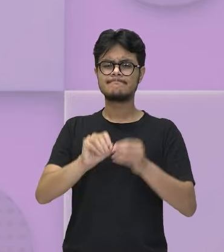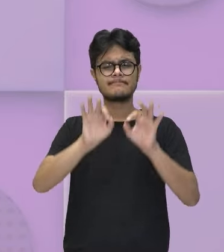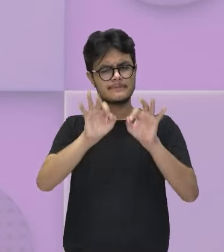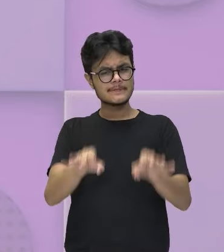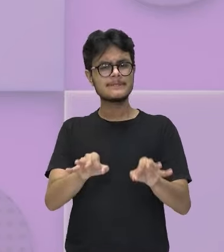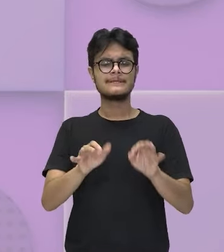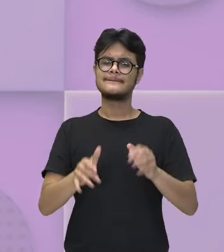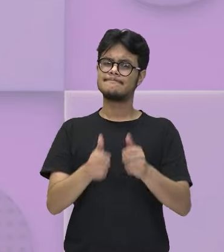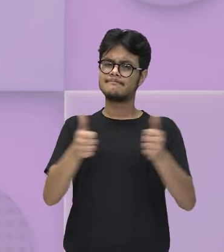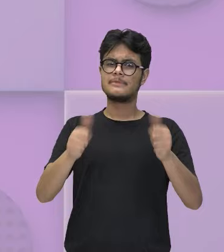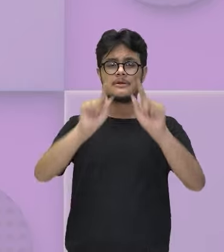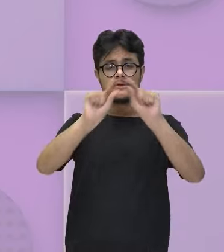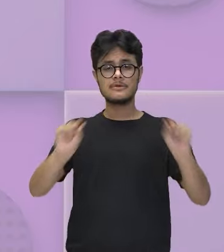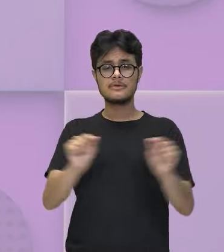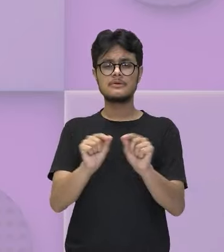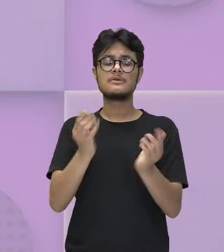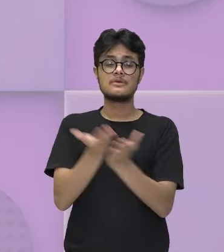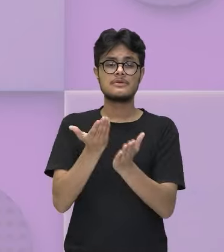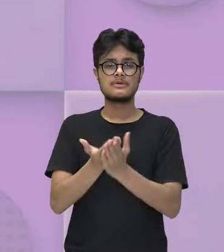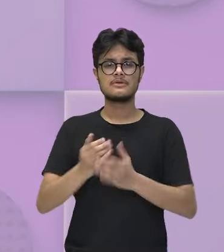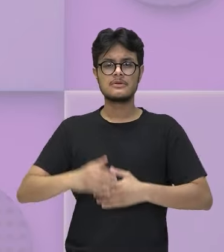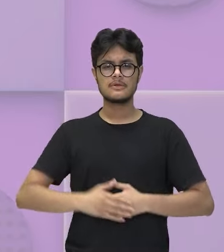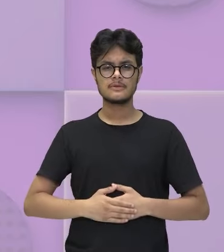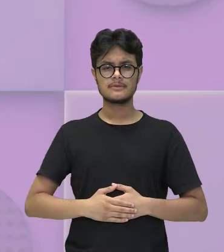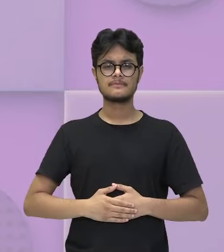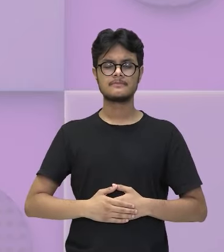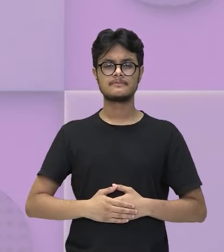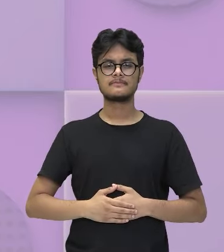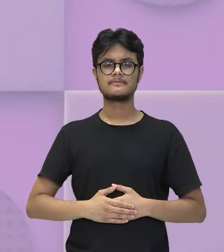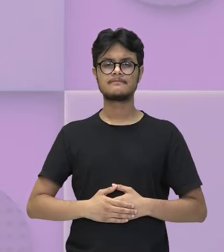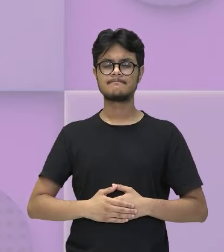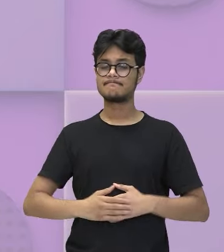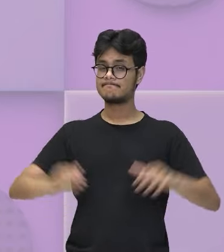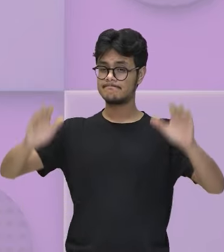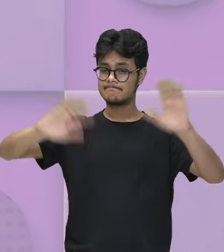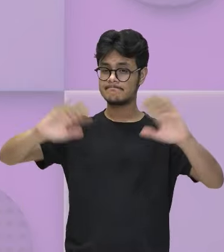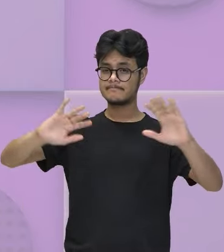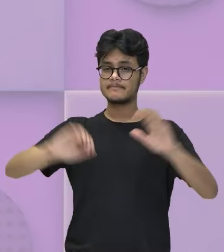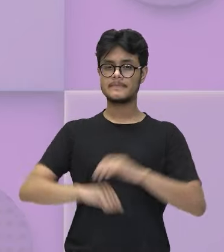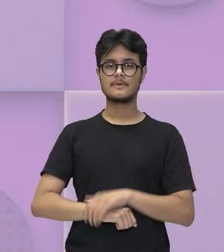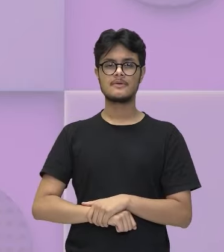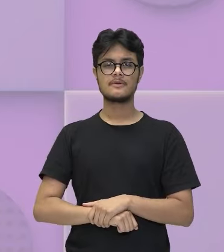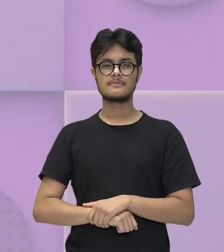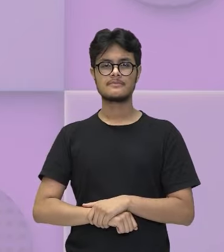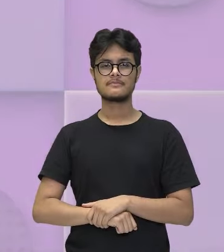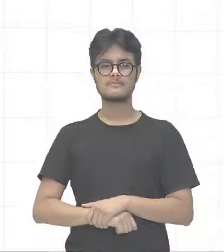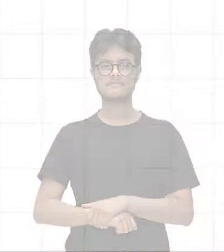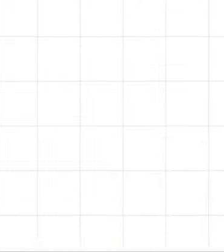melhor aí sobre as relações métricas no triângulo retângulo e eu encontro vocês numa próxima aula.